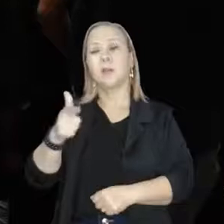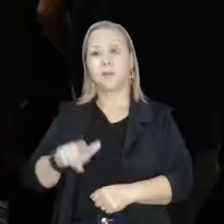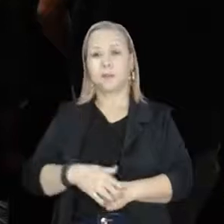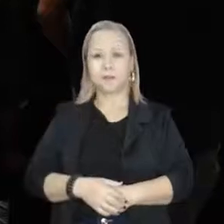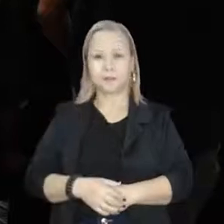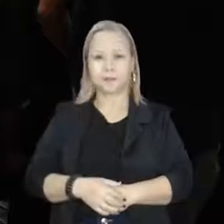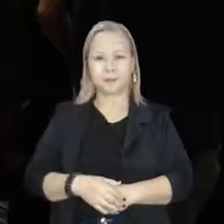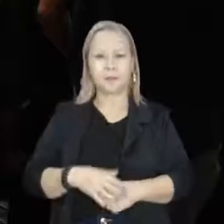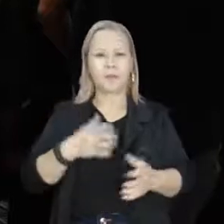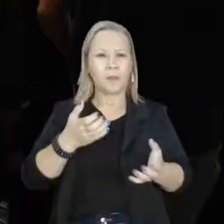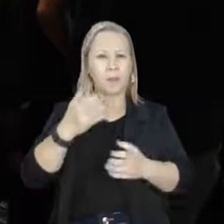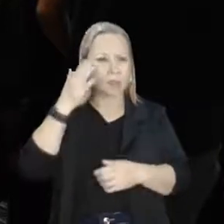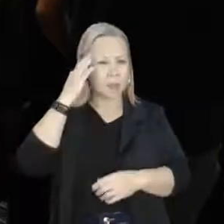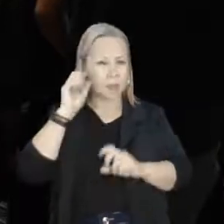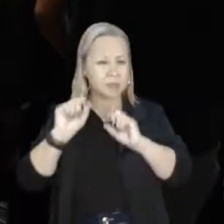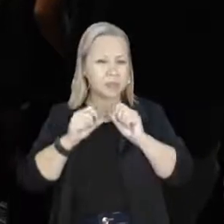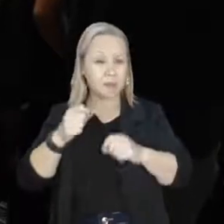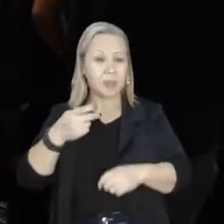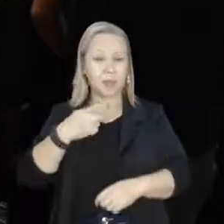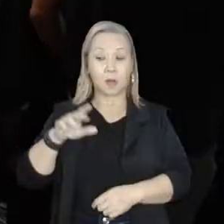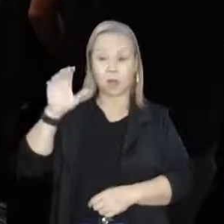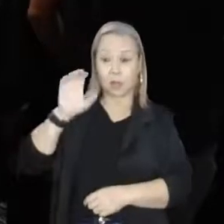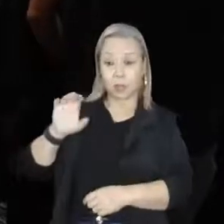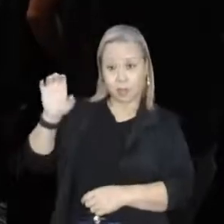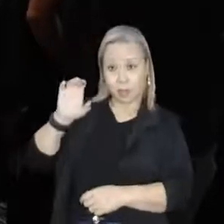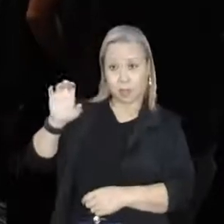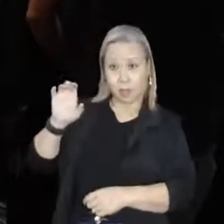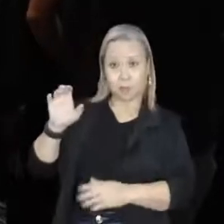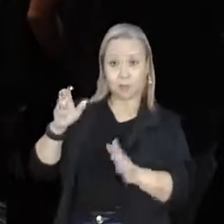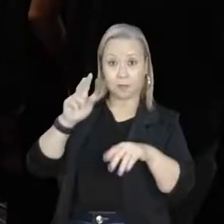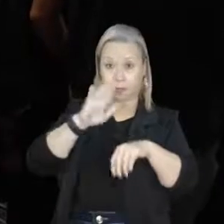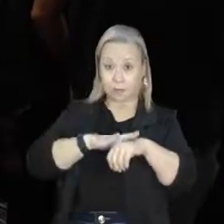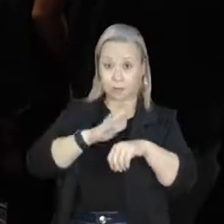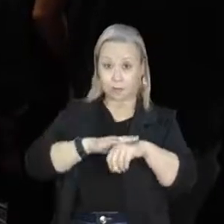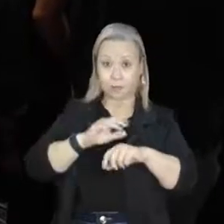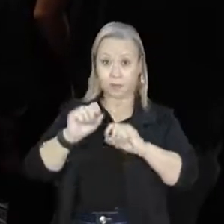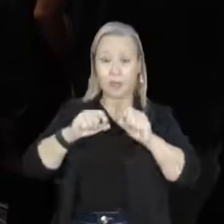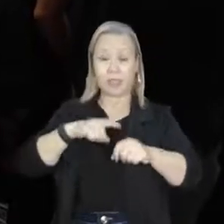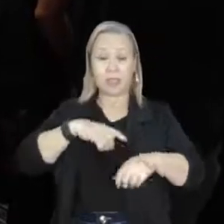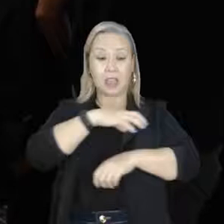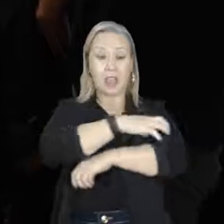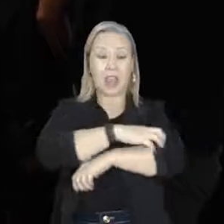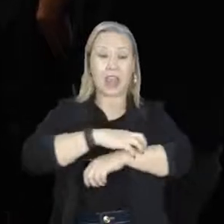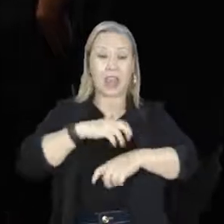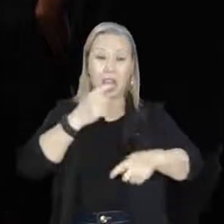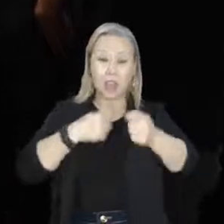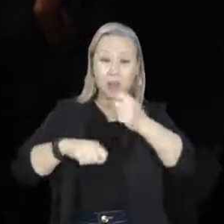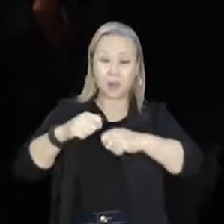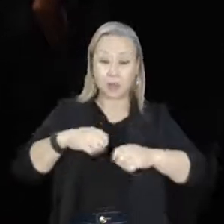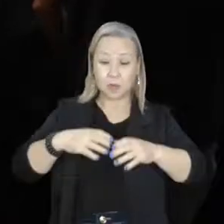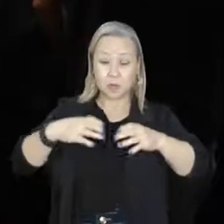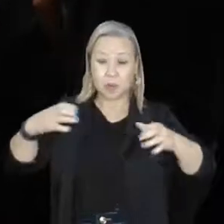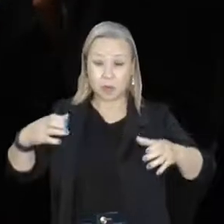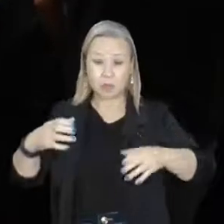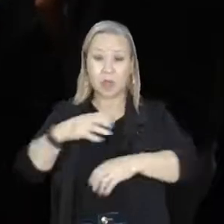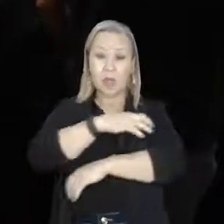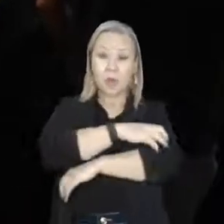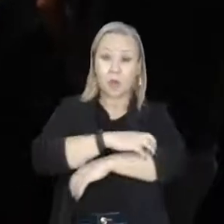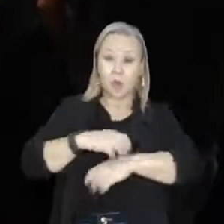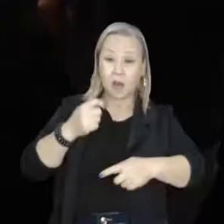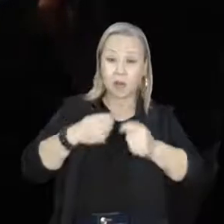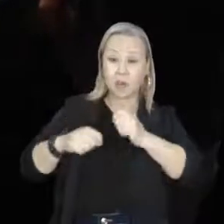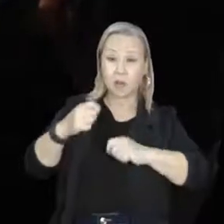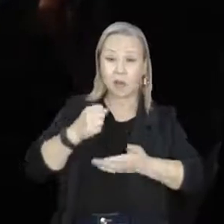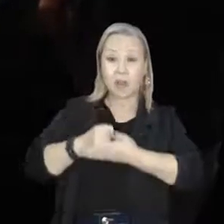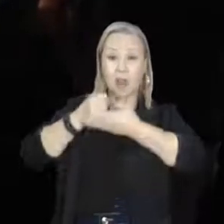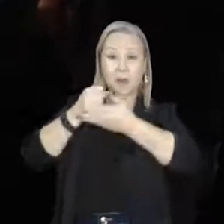com o agronegócio, tem muita interlocução com esse setor, e o agronegócio majoritariamente apoia o presidente Bolsonaro. Queria saber